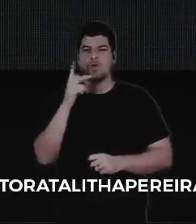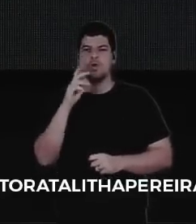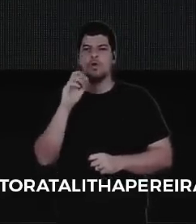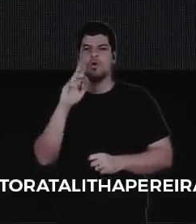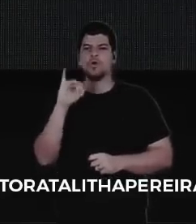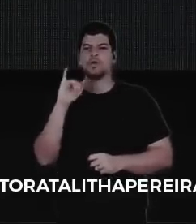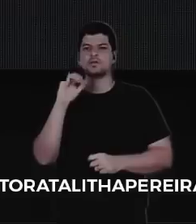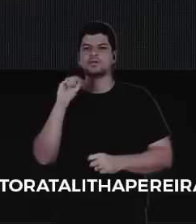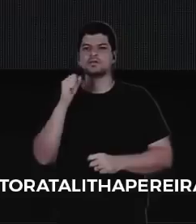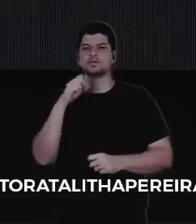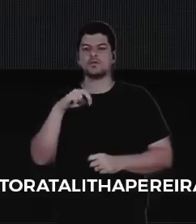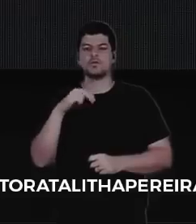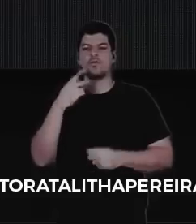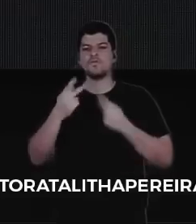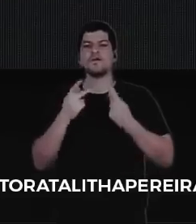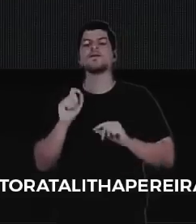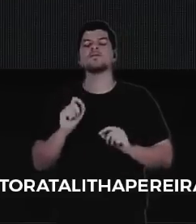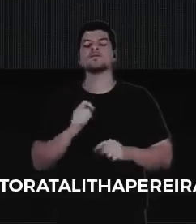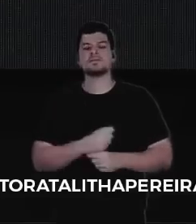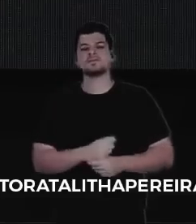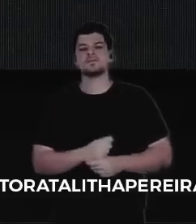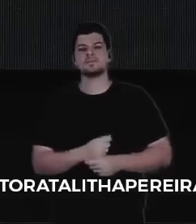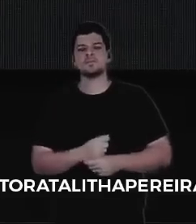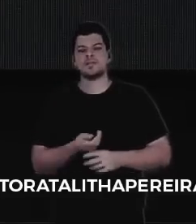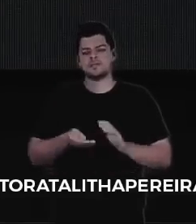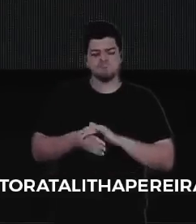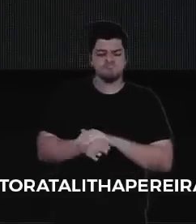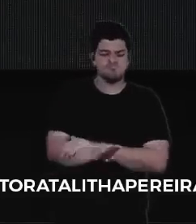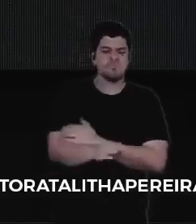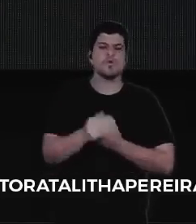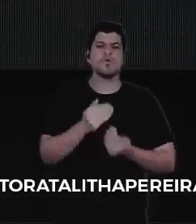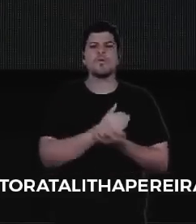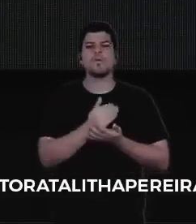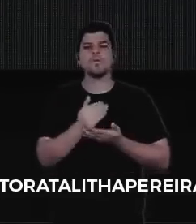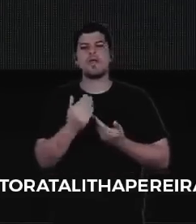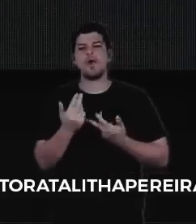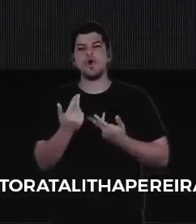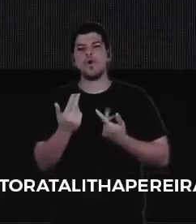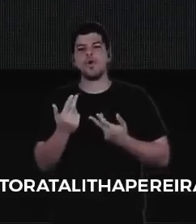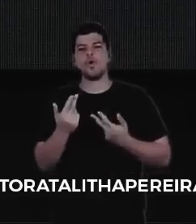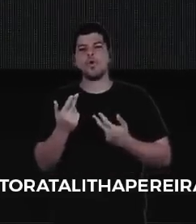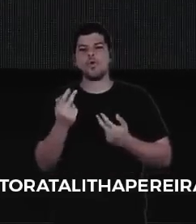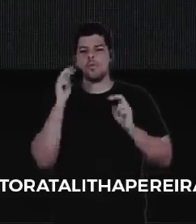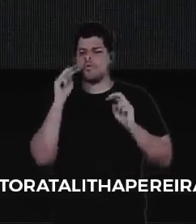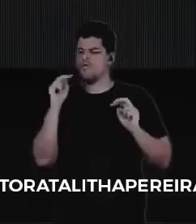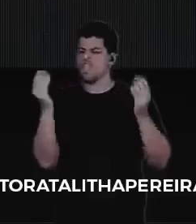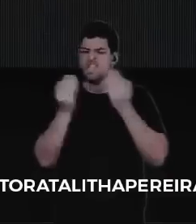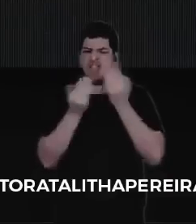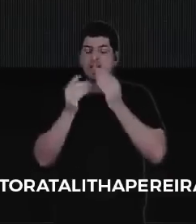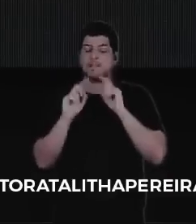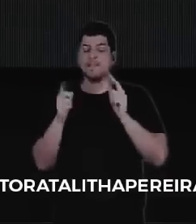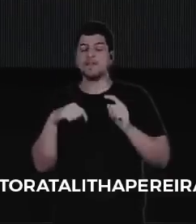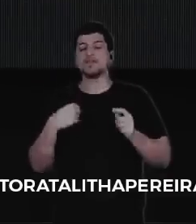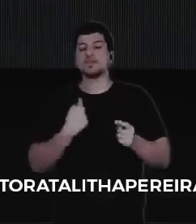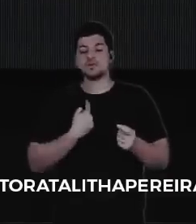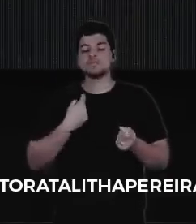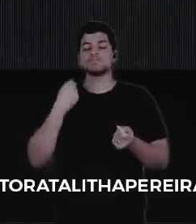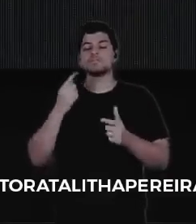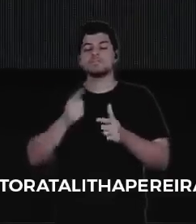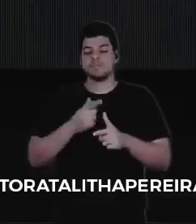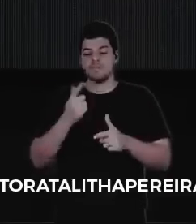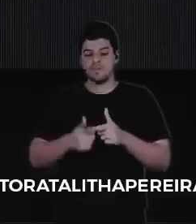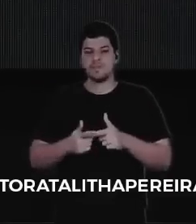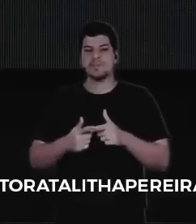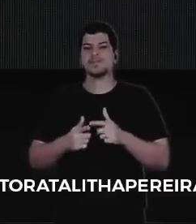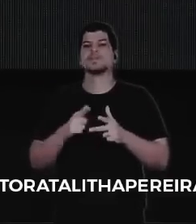diz assim: o início de um hábito é como um fio invisível, mas cada vez que o repetimos, o ato